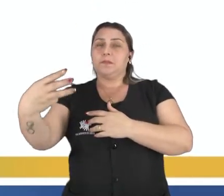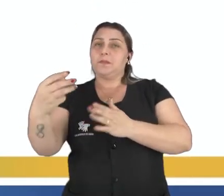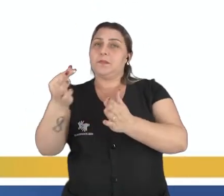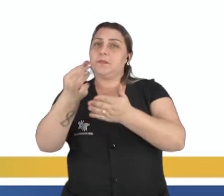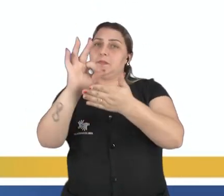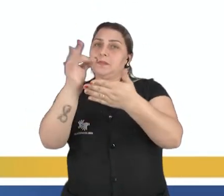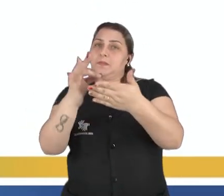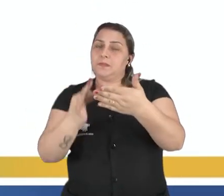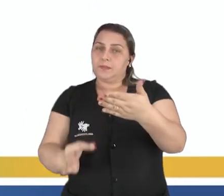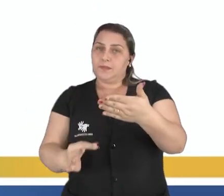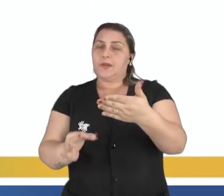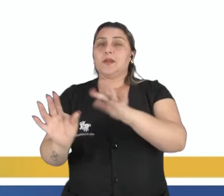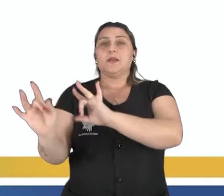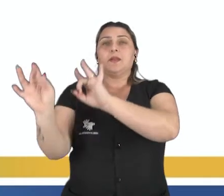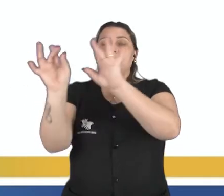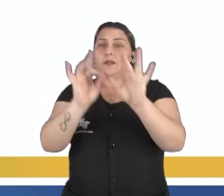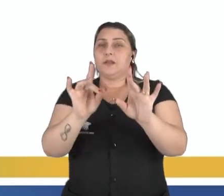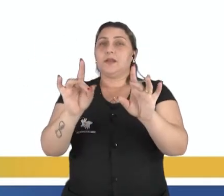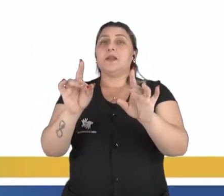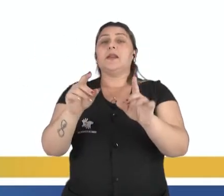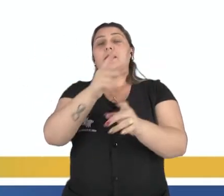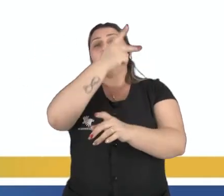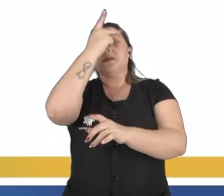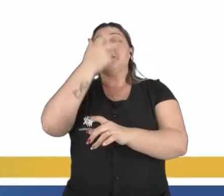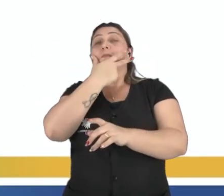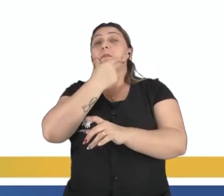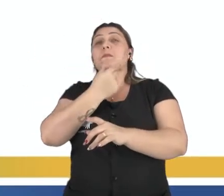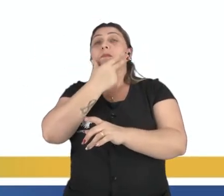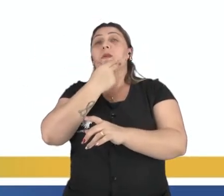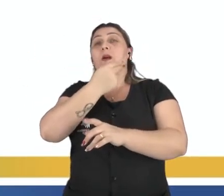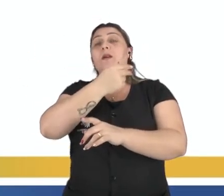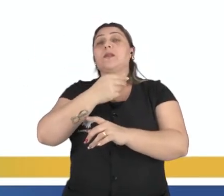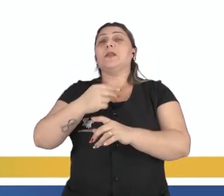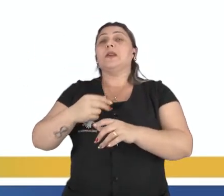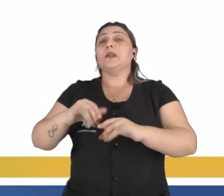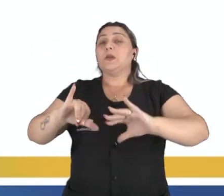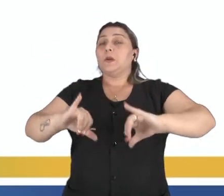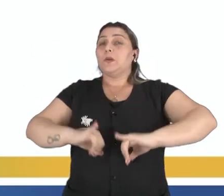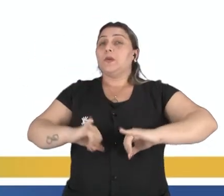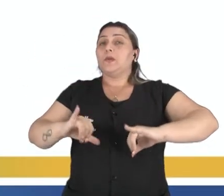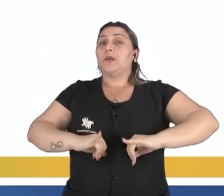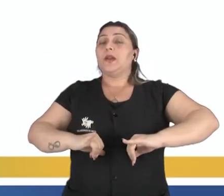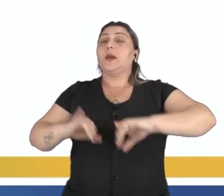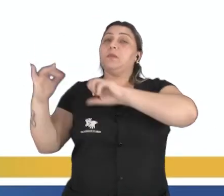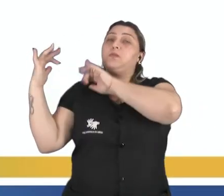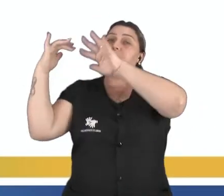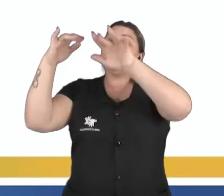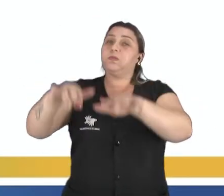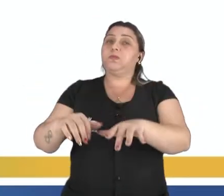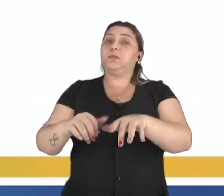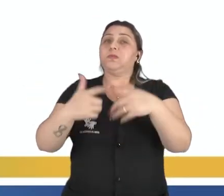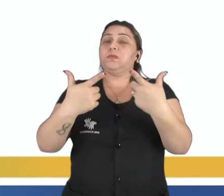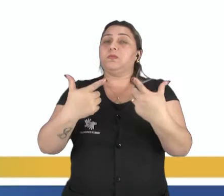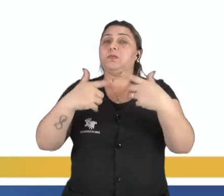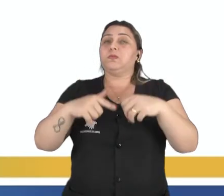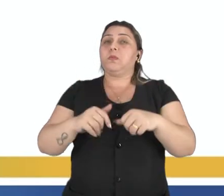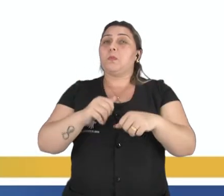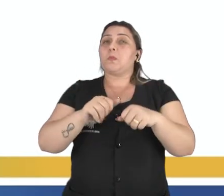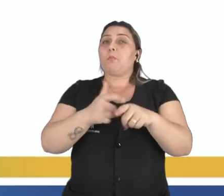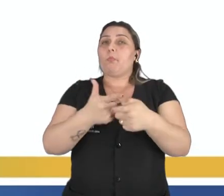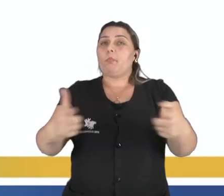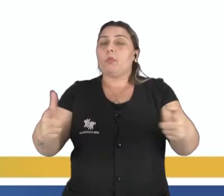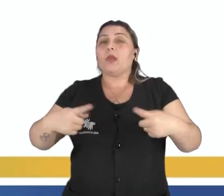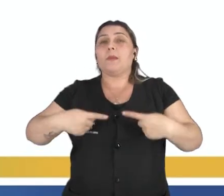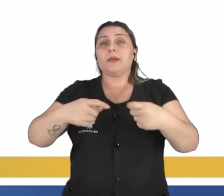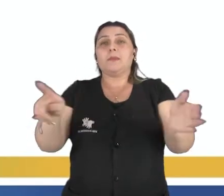alistamento compulsório, especialmente aí de nordestinos que sofriam com a seca. Esse evento ficou conhecido como a Batalha da